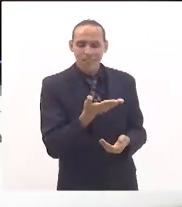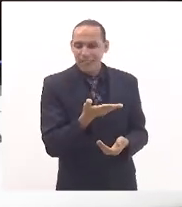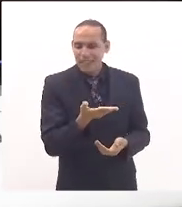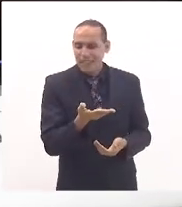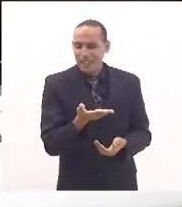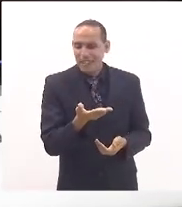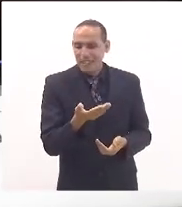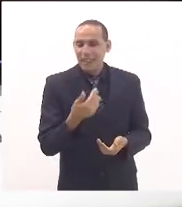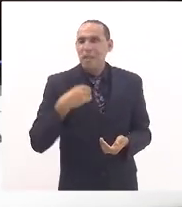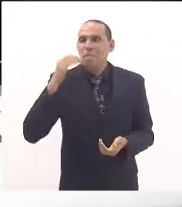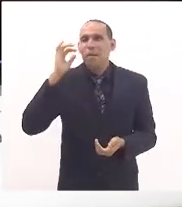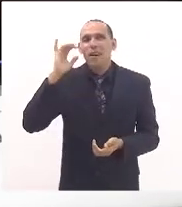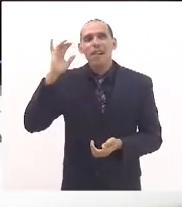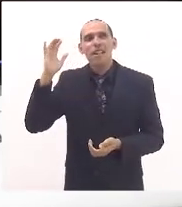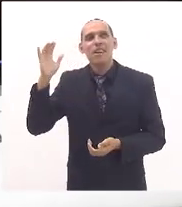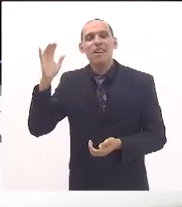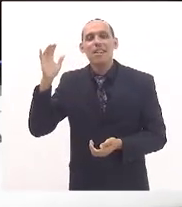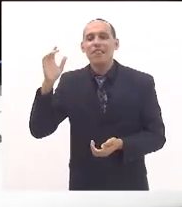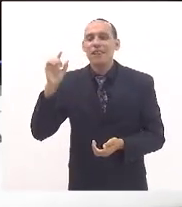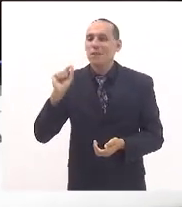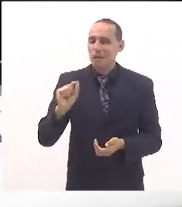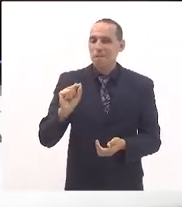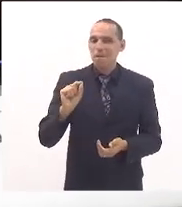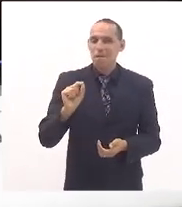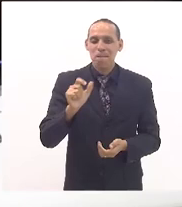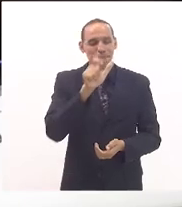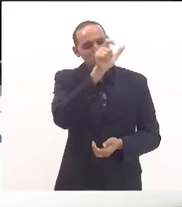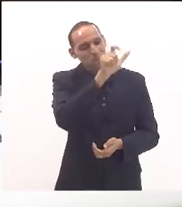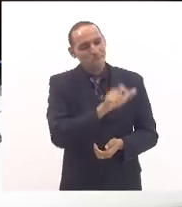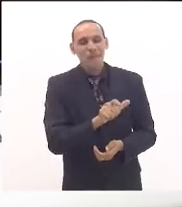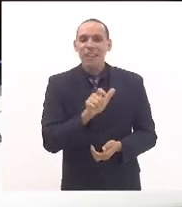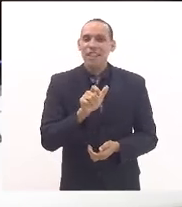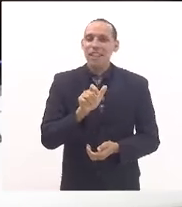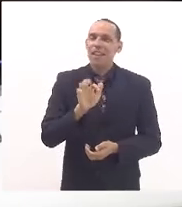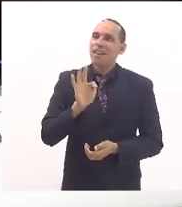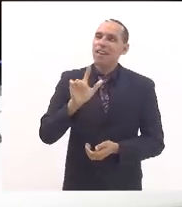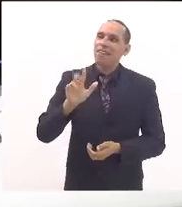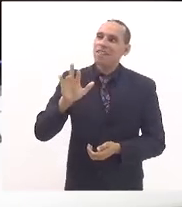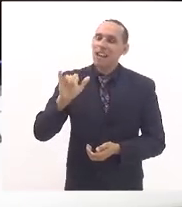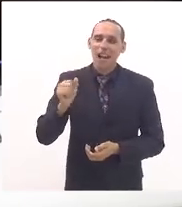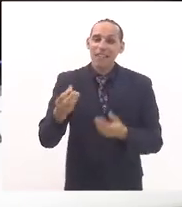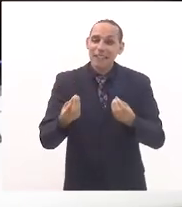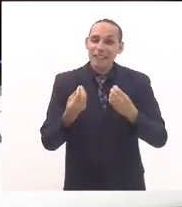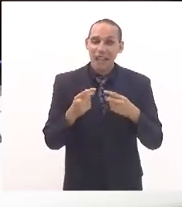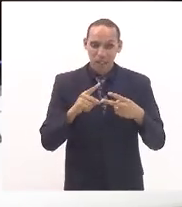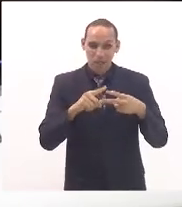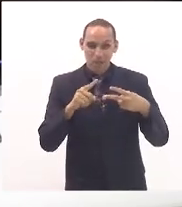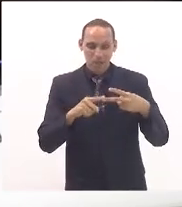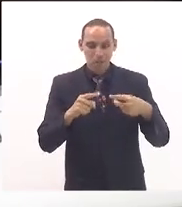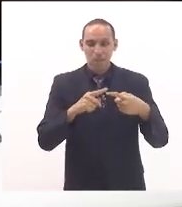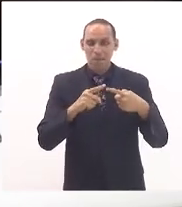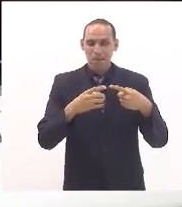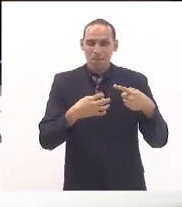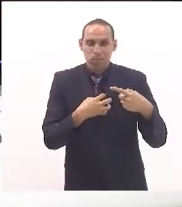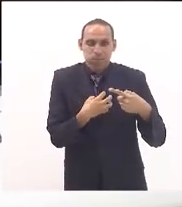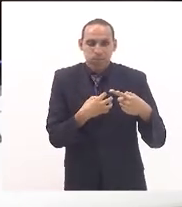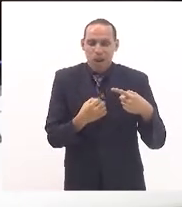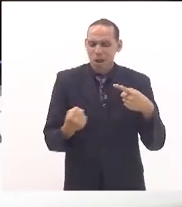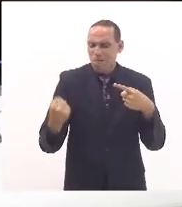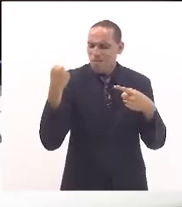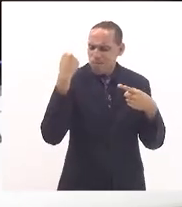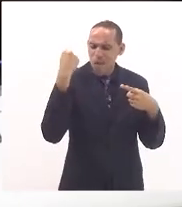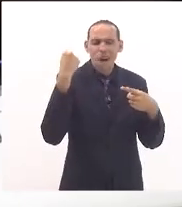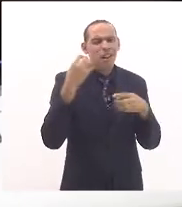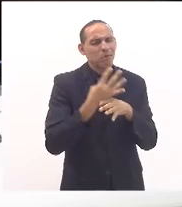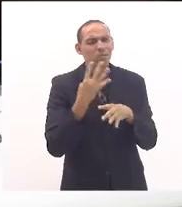e eu só conseguia pensar no seguinte a Flávia me traz dois sentimentos ela é forte Ela é resistência das mulheres